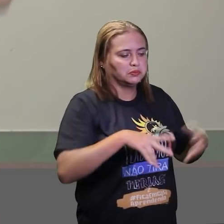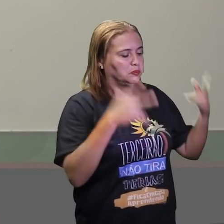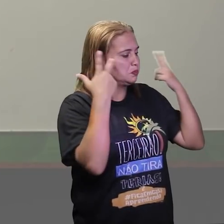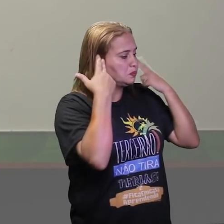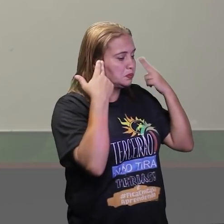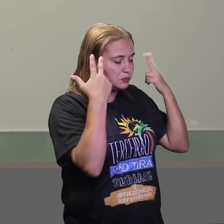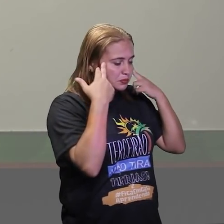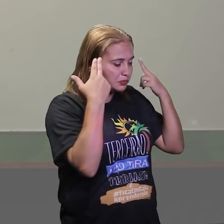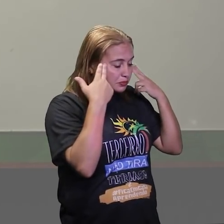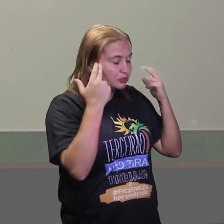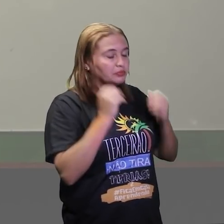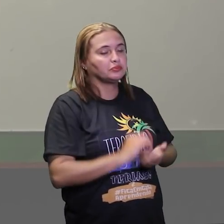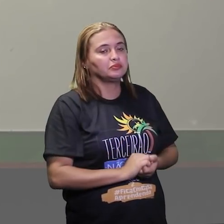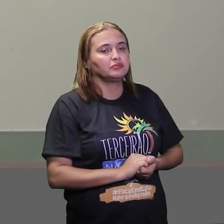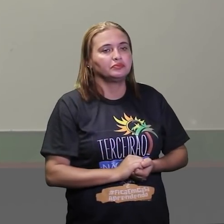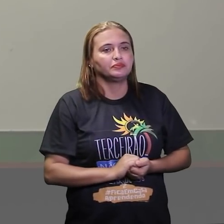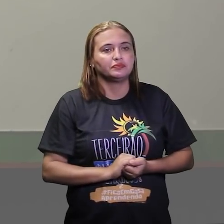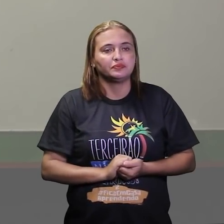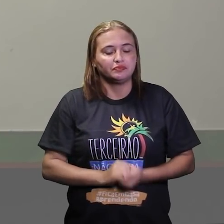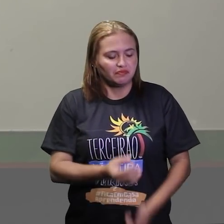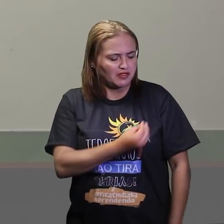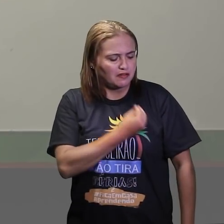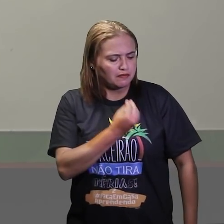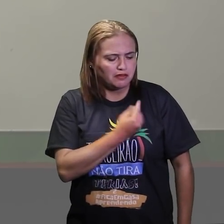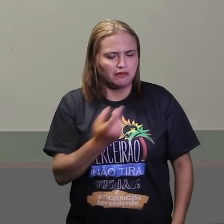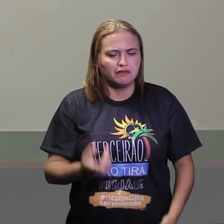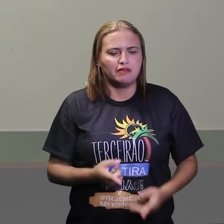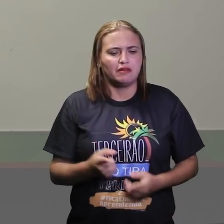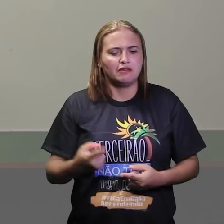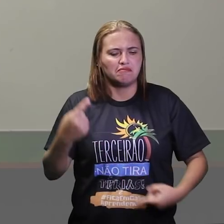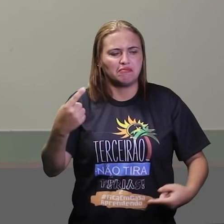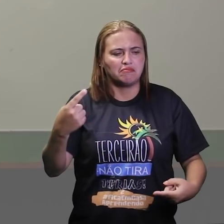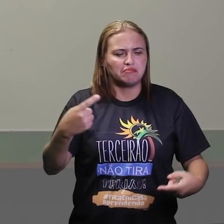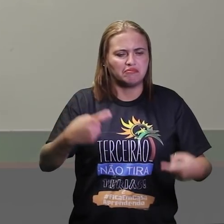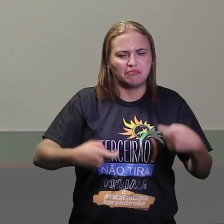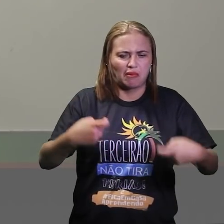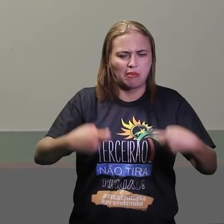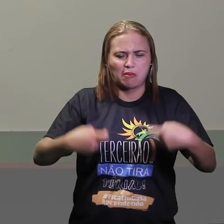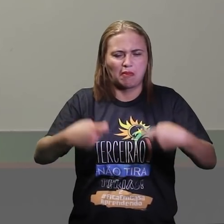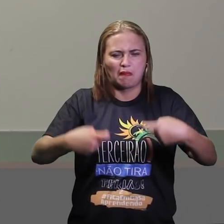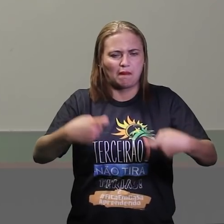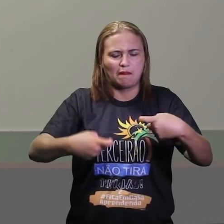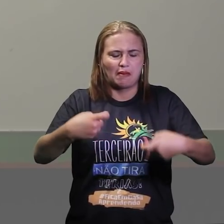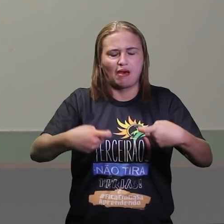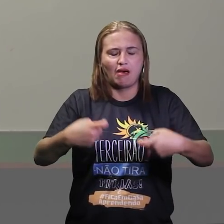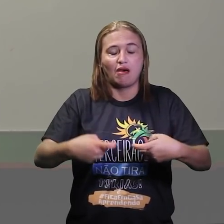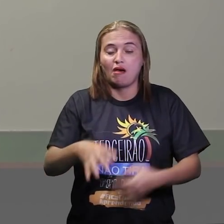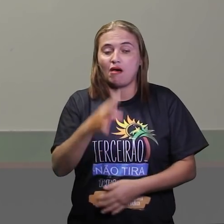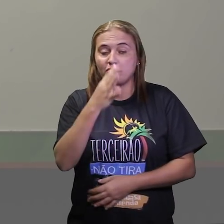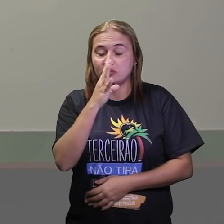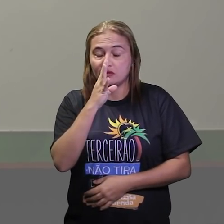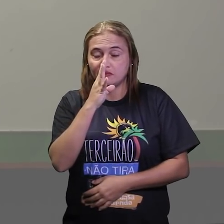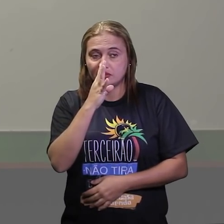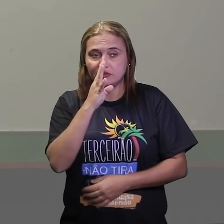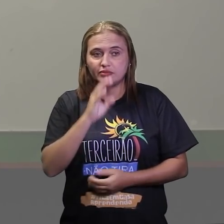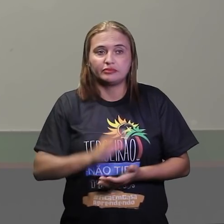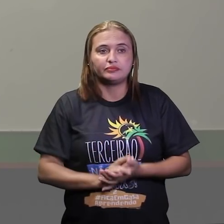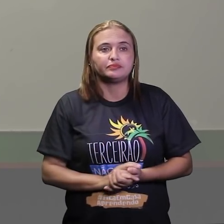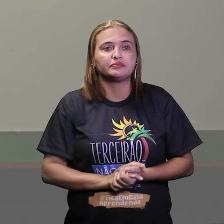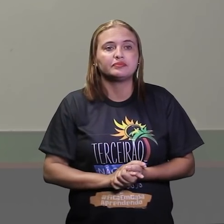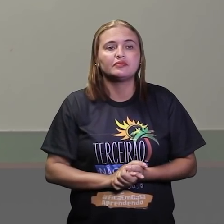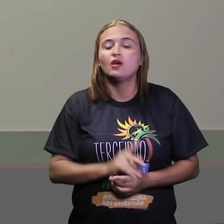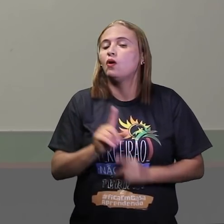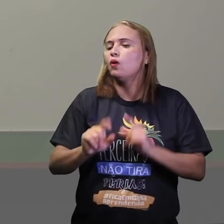nesse termo. Olha aqui, ó. Vive em guerra, certo? Então, tenhamos atenção com isso. Esta é a